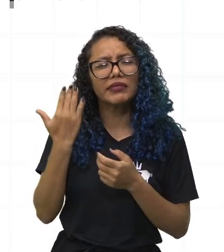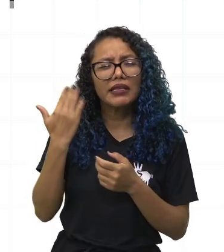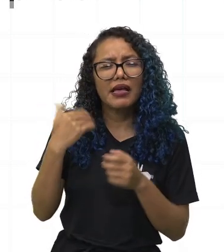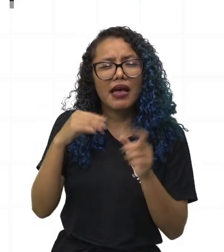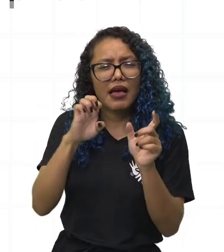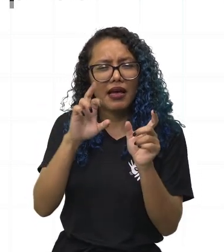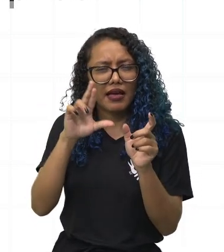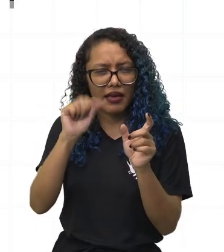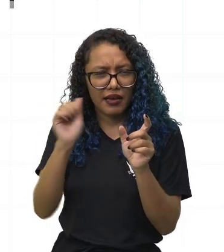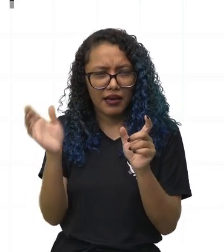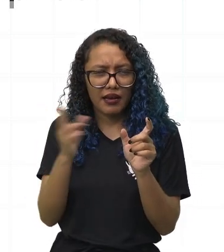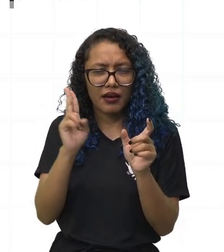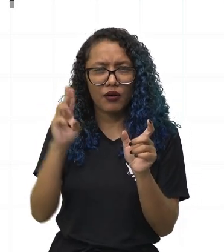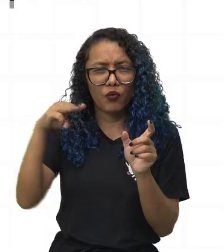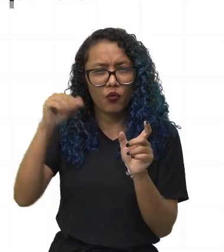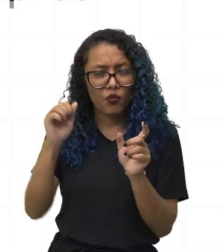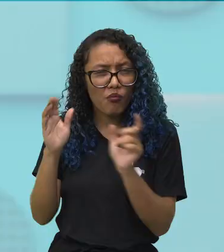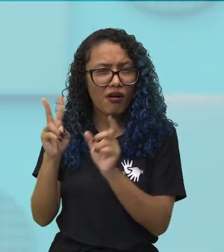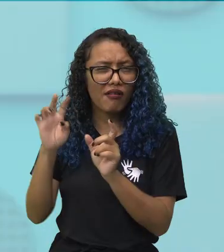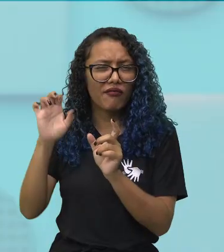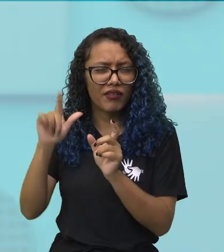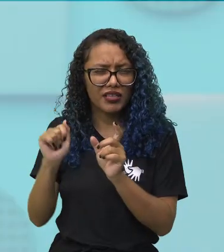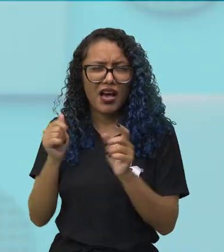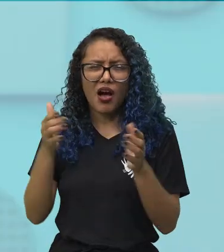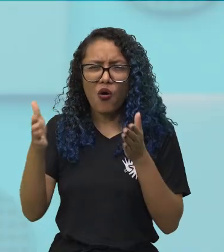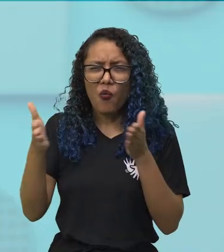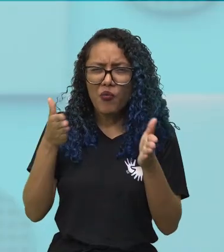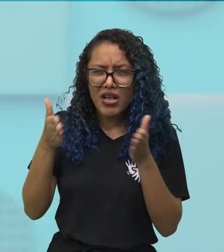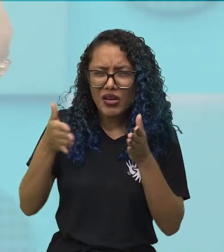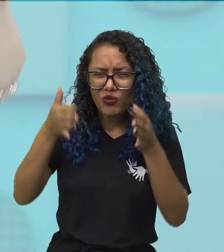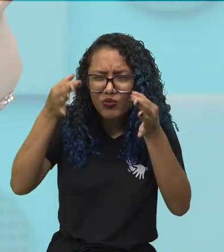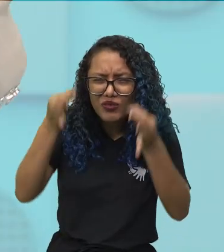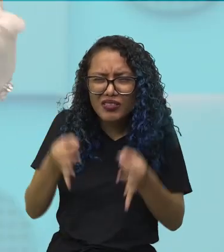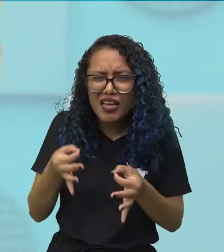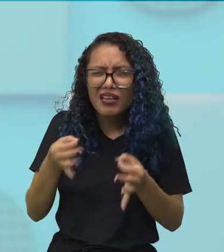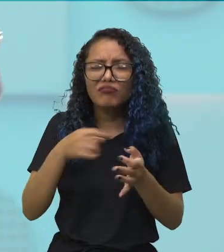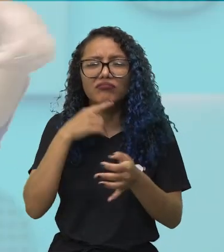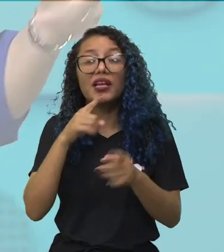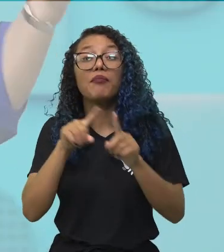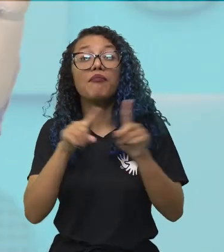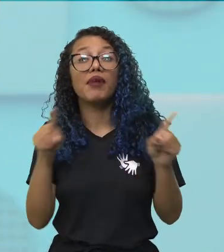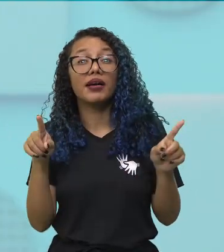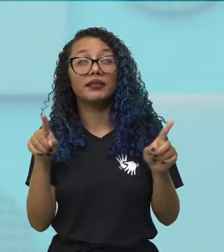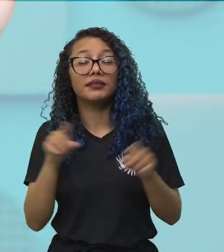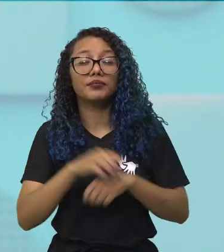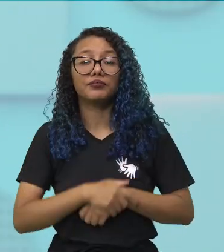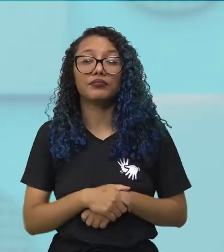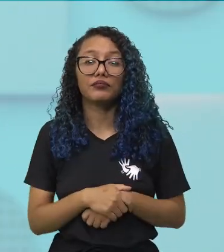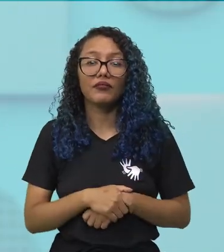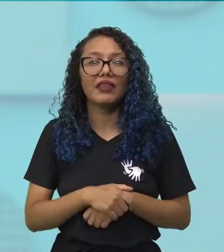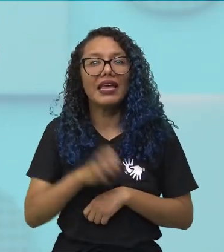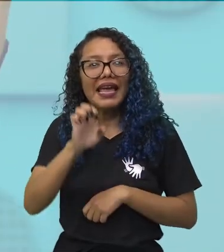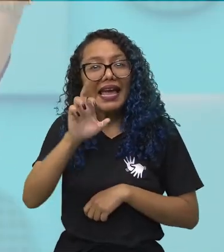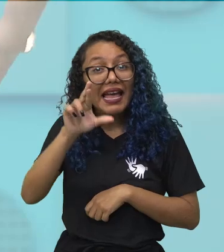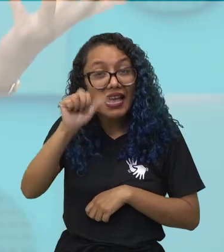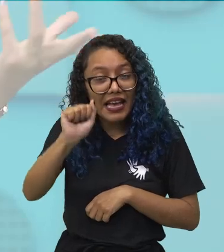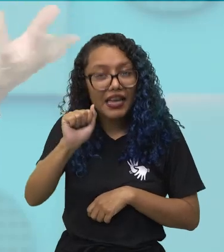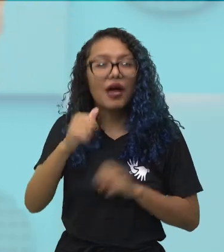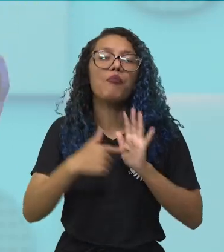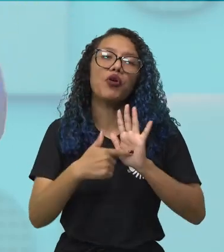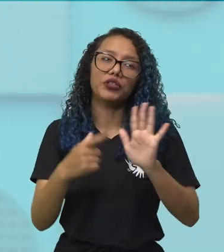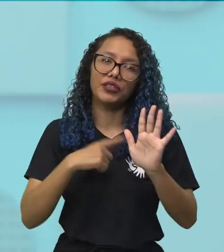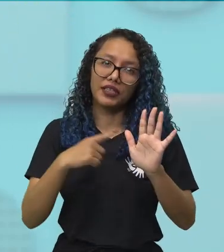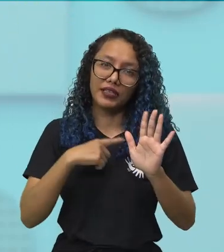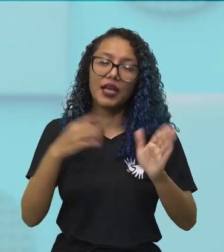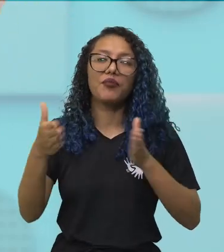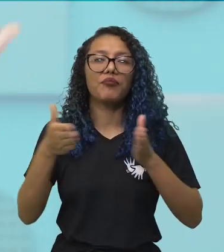ter ali um tempo específico, professora, mas o era uma vez mostra ali uma temporalidade, em algum